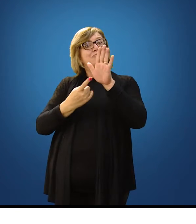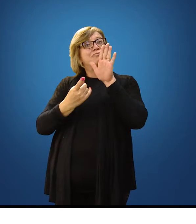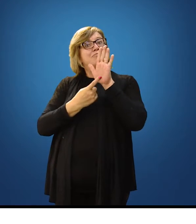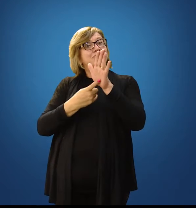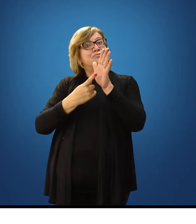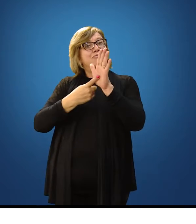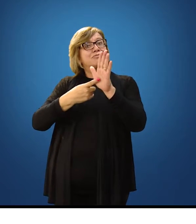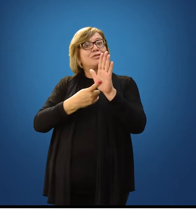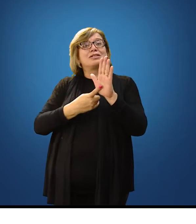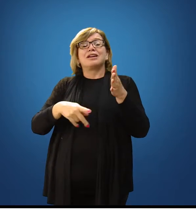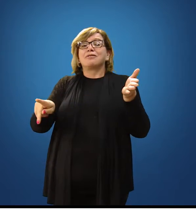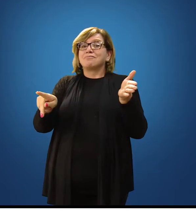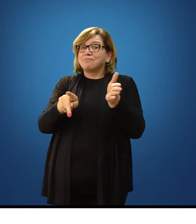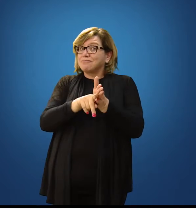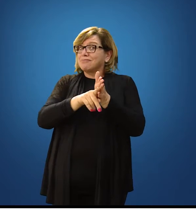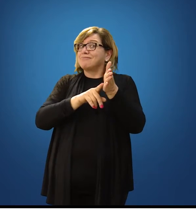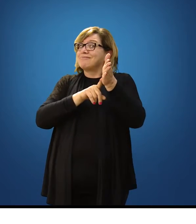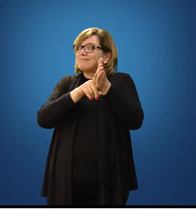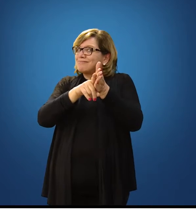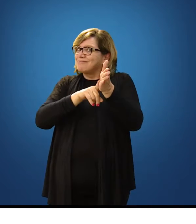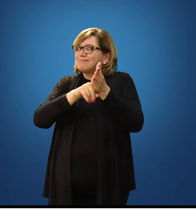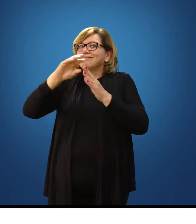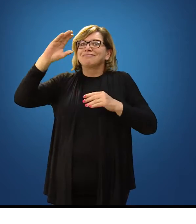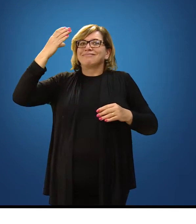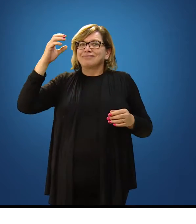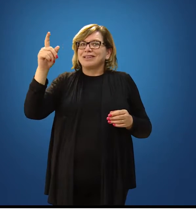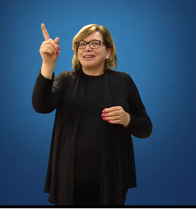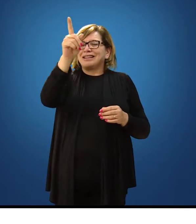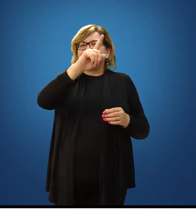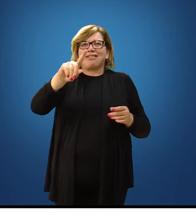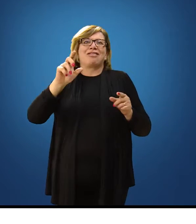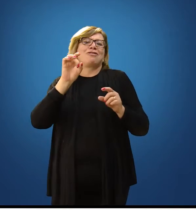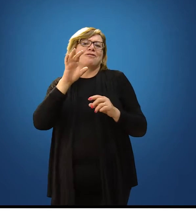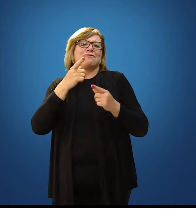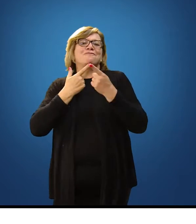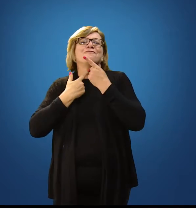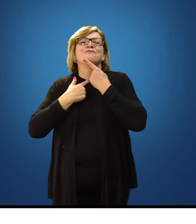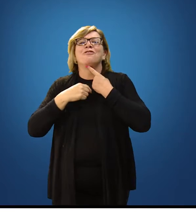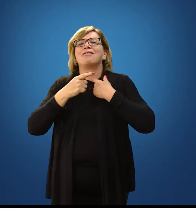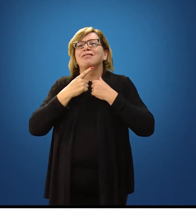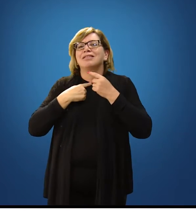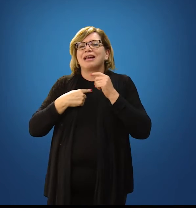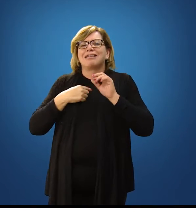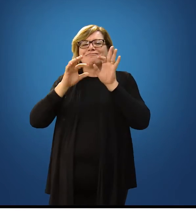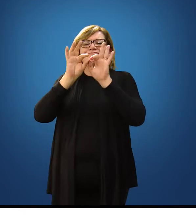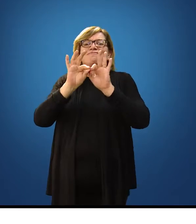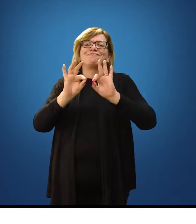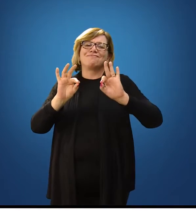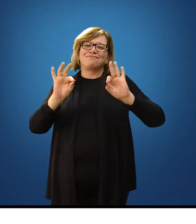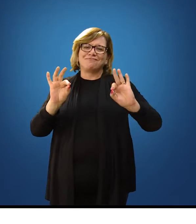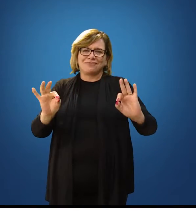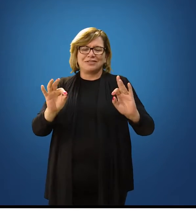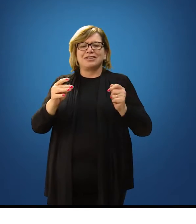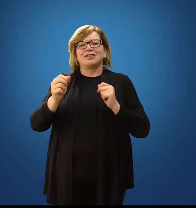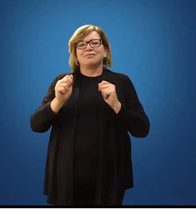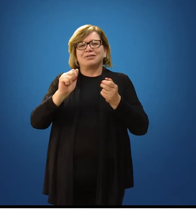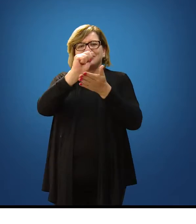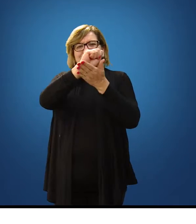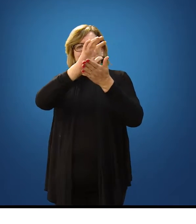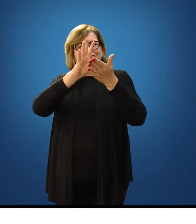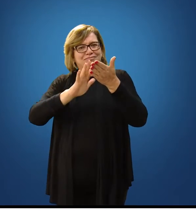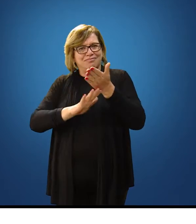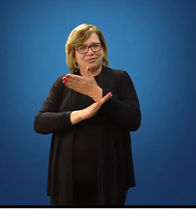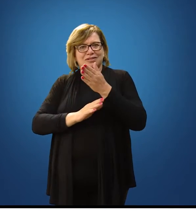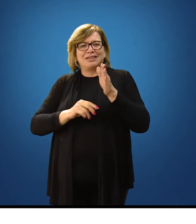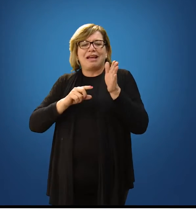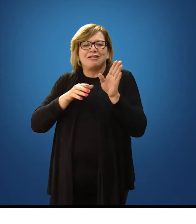propósito de uma pesquisa científica e não interesses empíricos de uma atividade